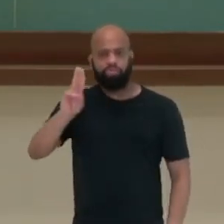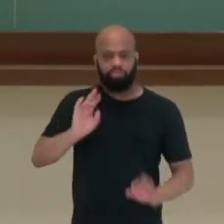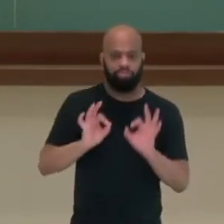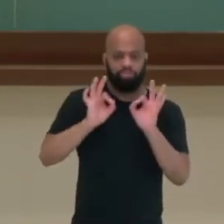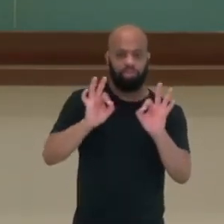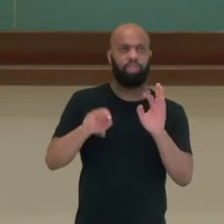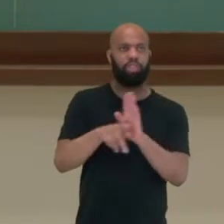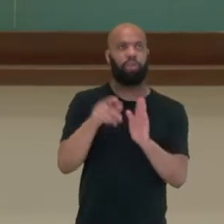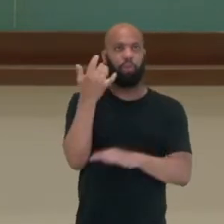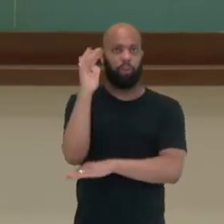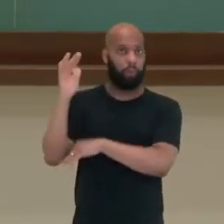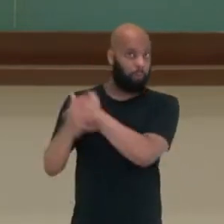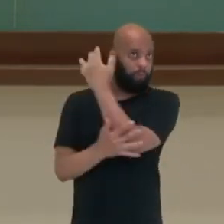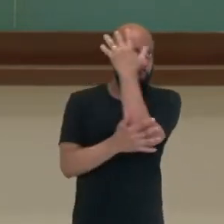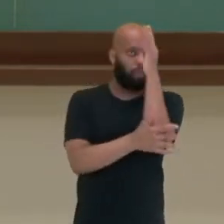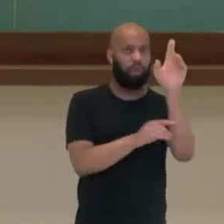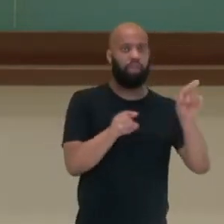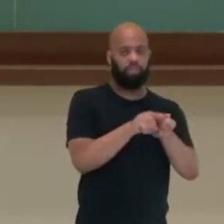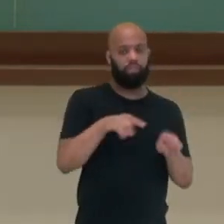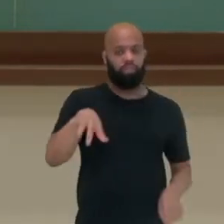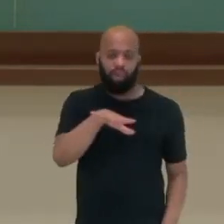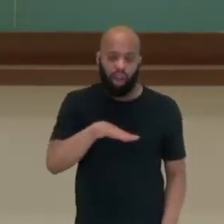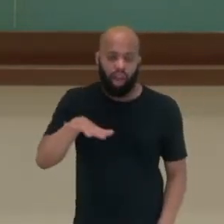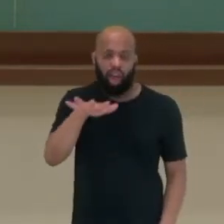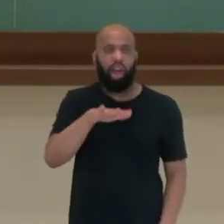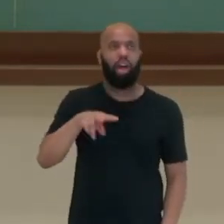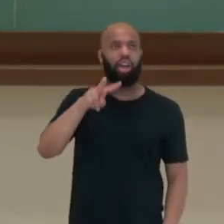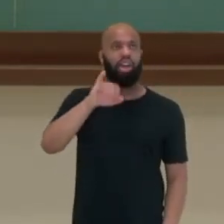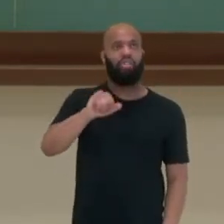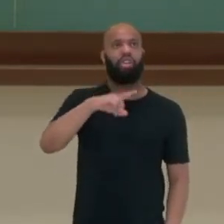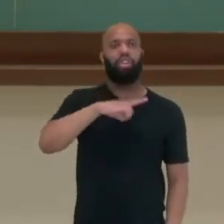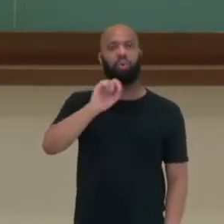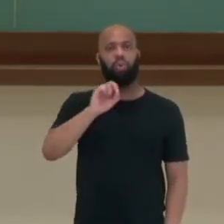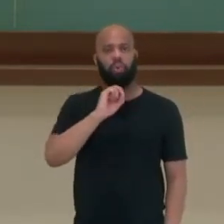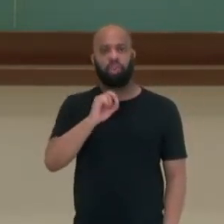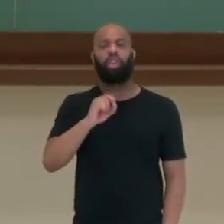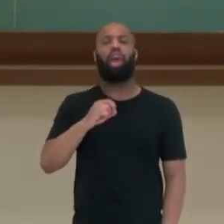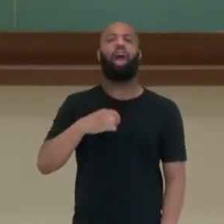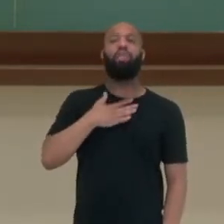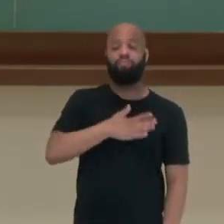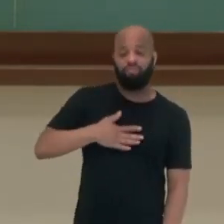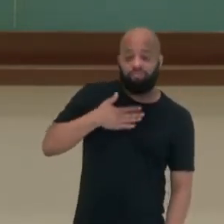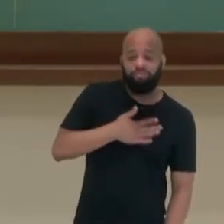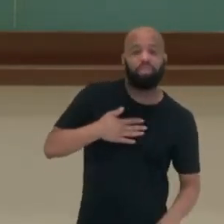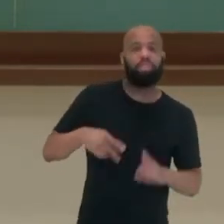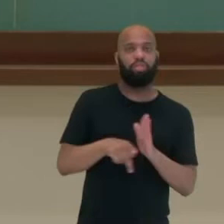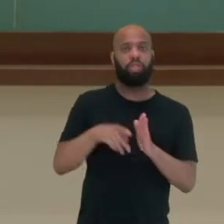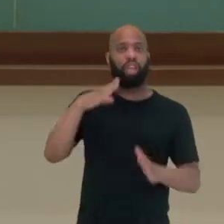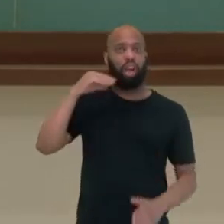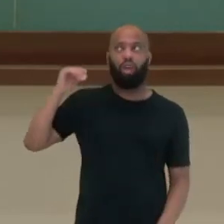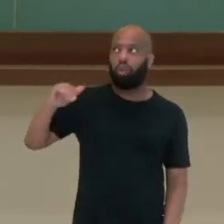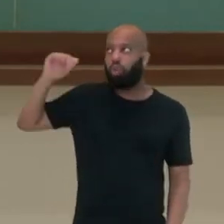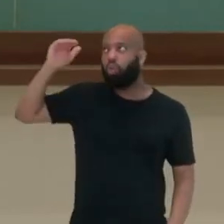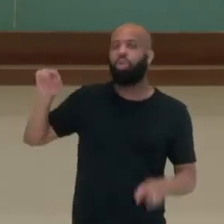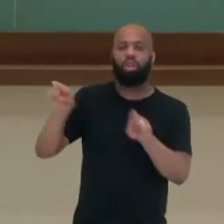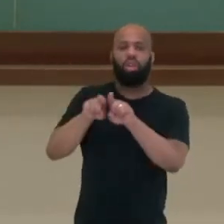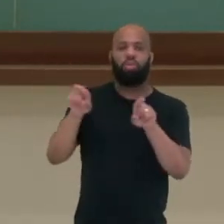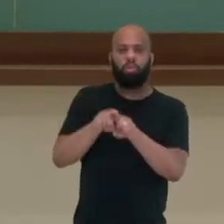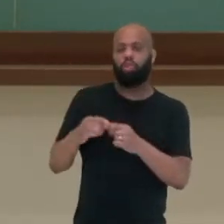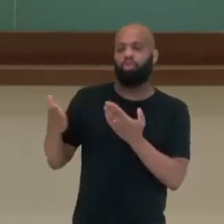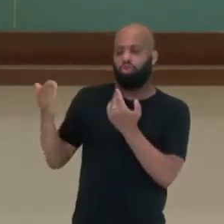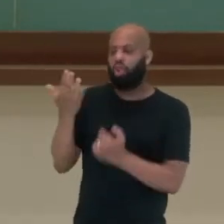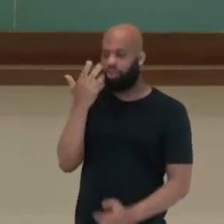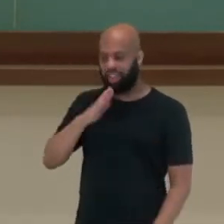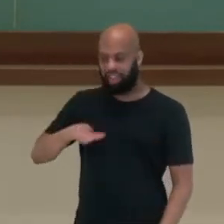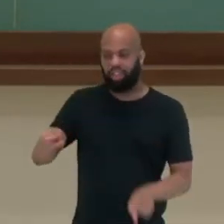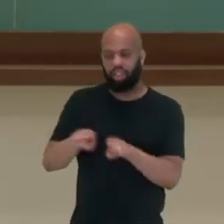num parque, numa área onde eu ofereça entretenimento e diversão para os adultos, para os jovens, as crianças, os